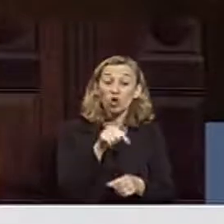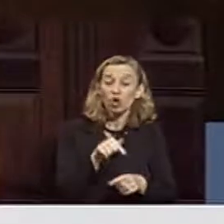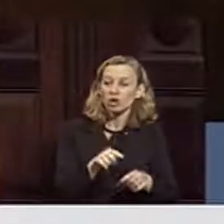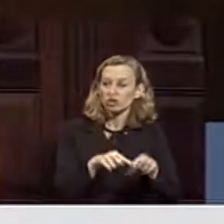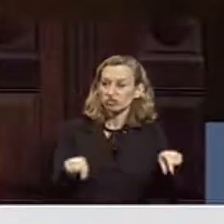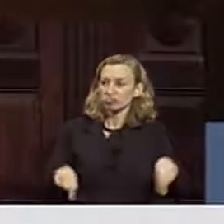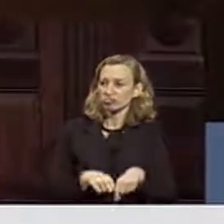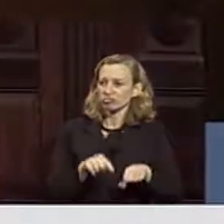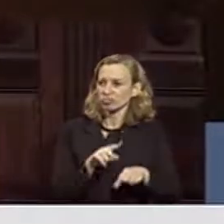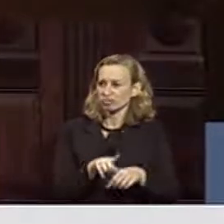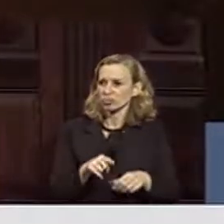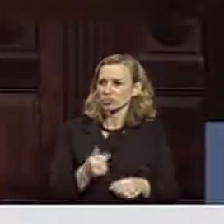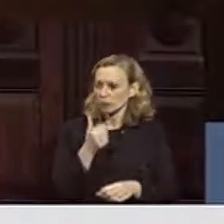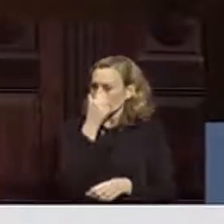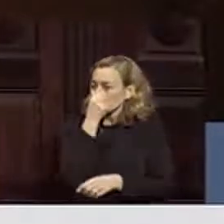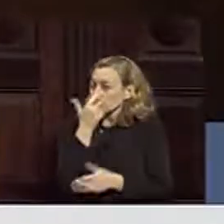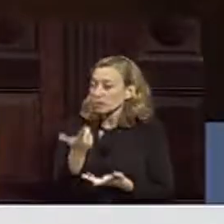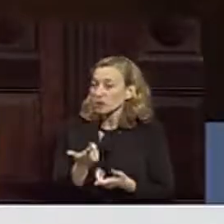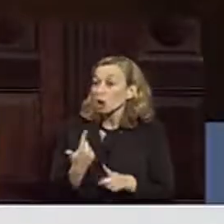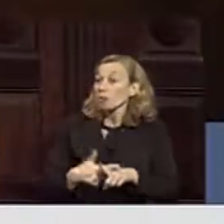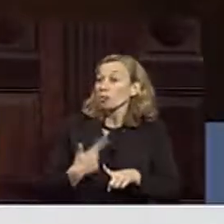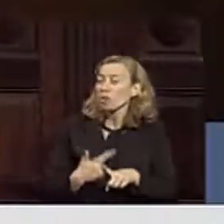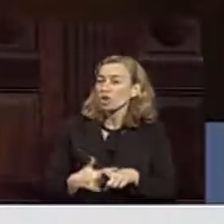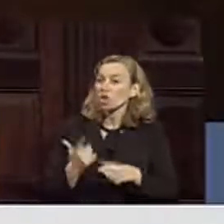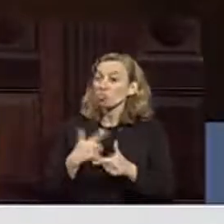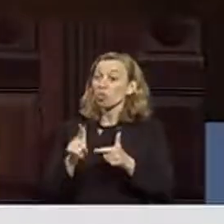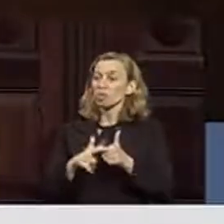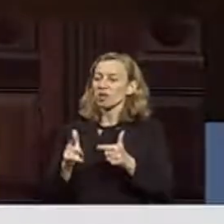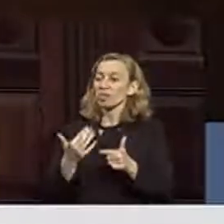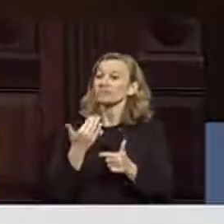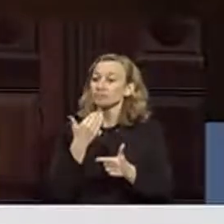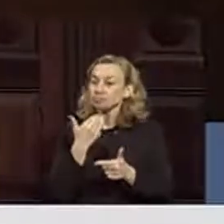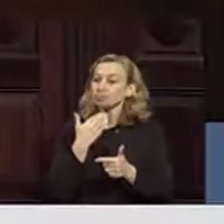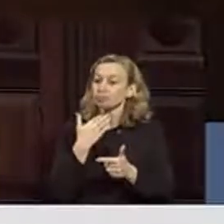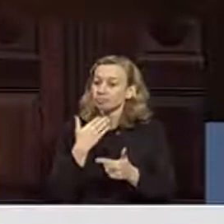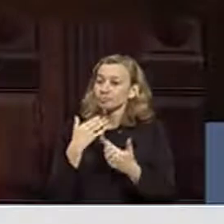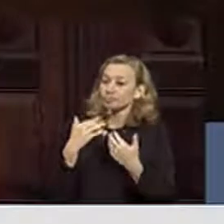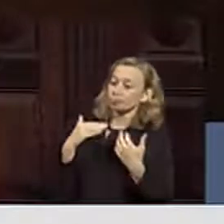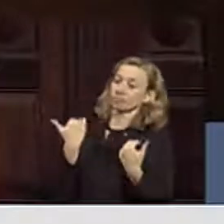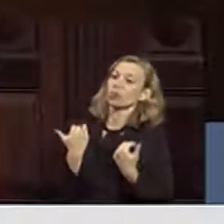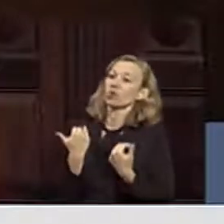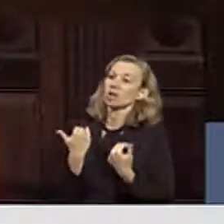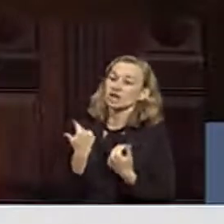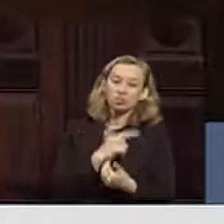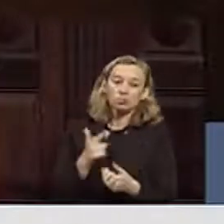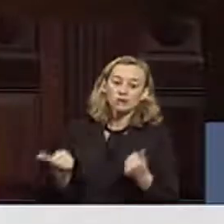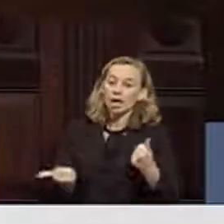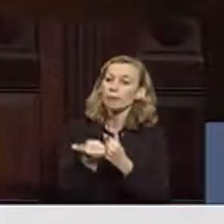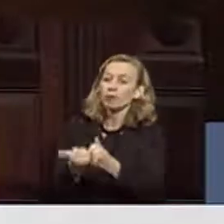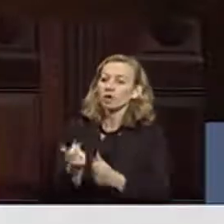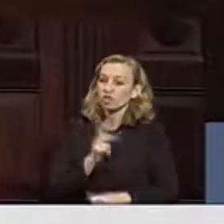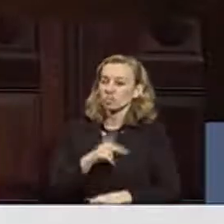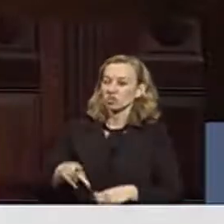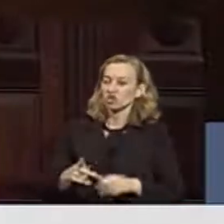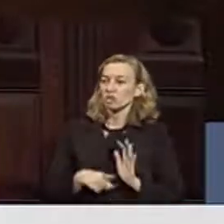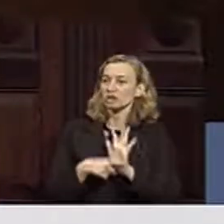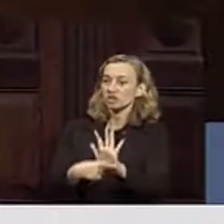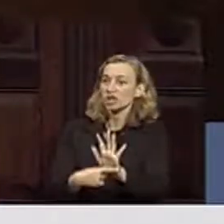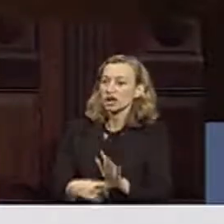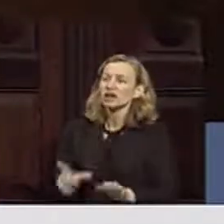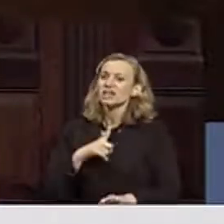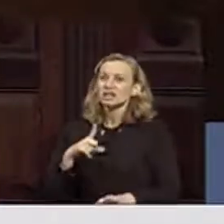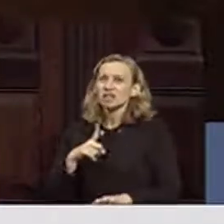Essa criança não está mais podendo frequentar a escola, tendo a Prefeitura de Niterói uma fila